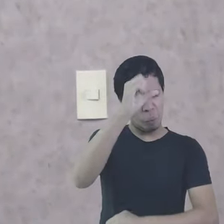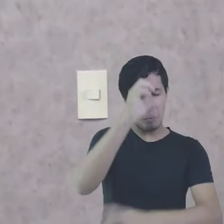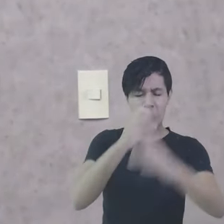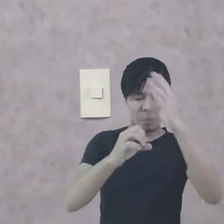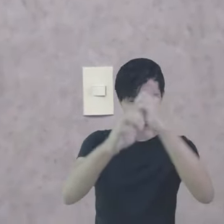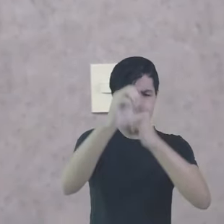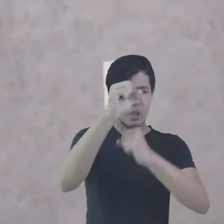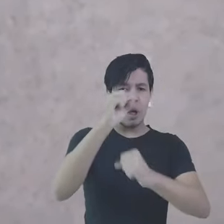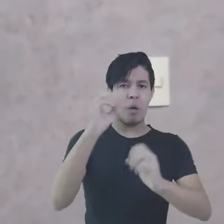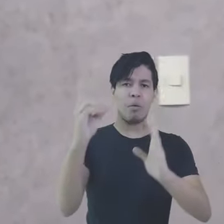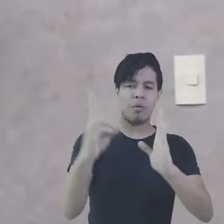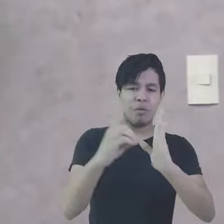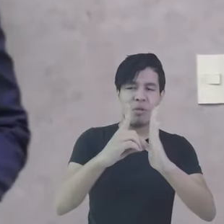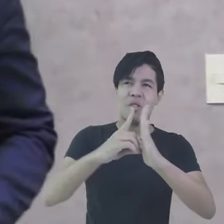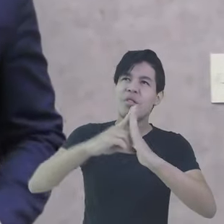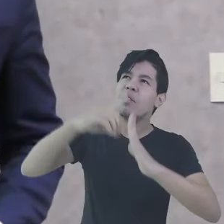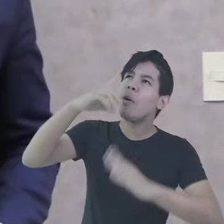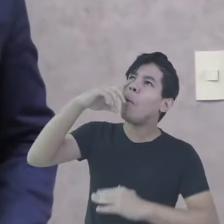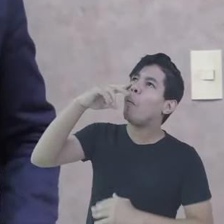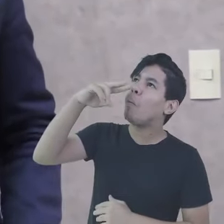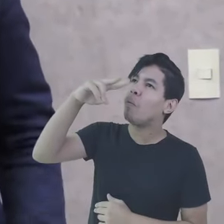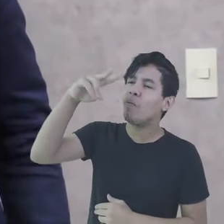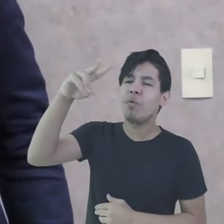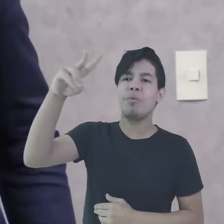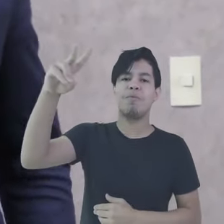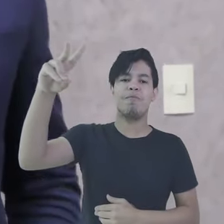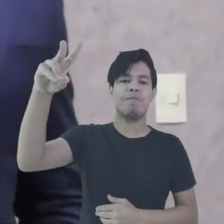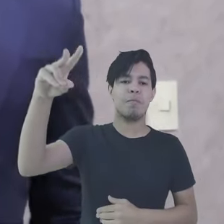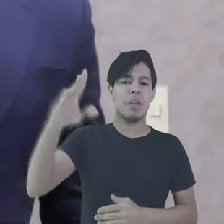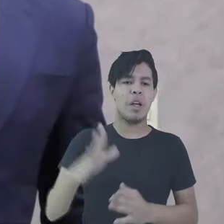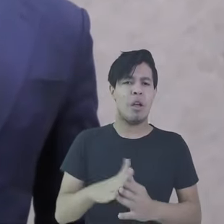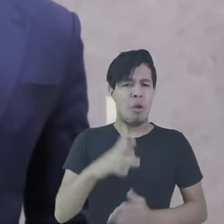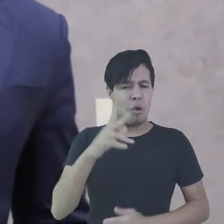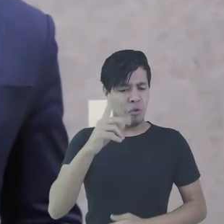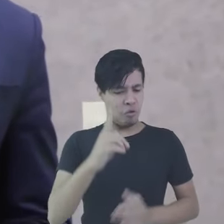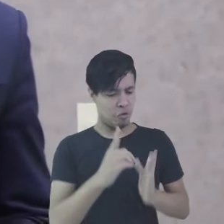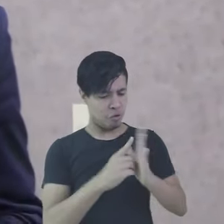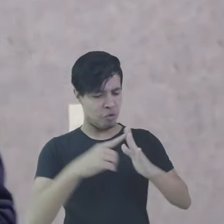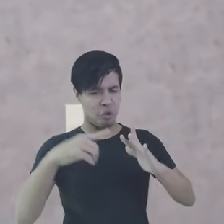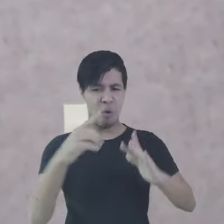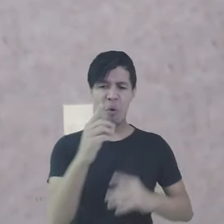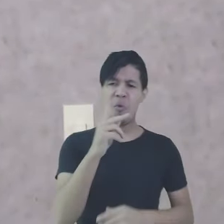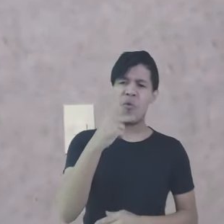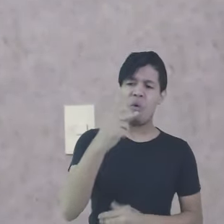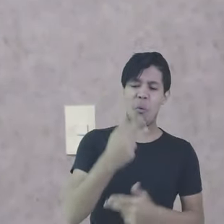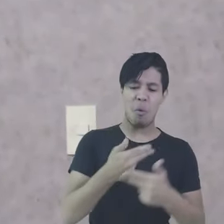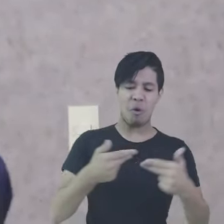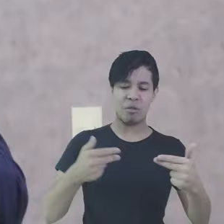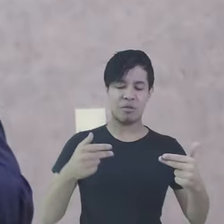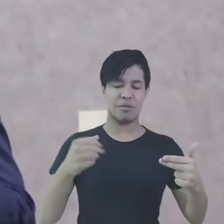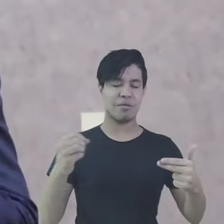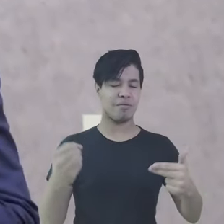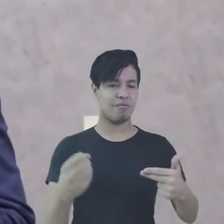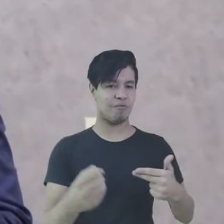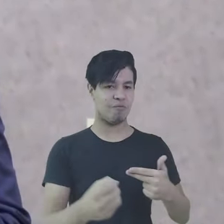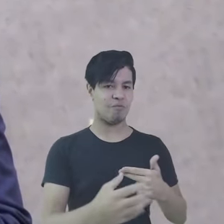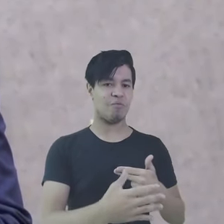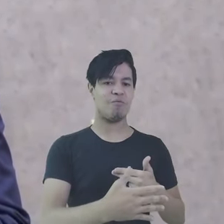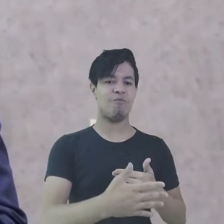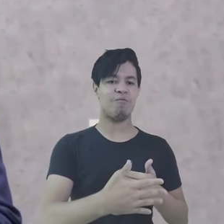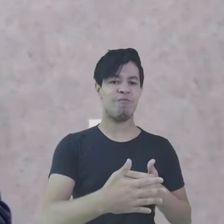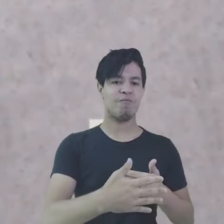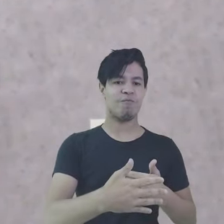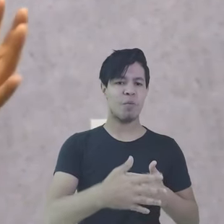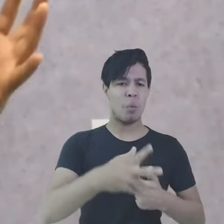Daniel havia observado isso, o ancião de dias. Mas aqui Daniel acrescenta algo novo. Daniel nos diz o quê? Daniel nos